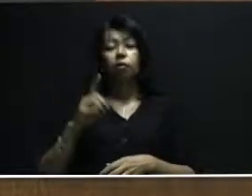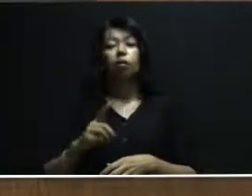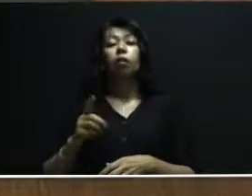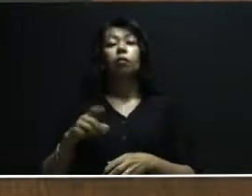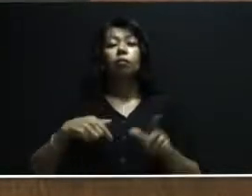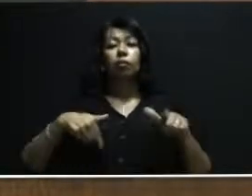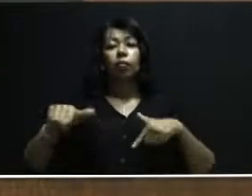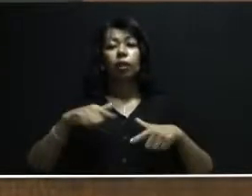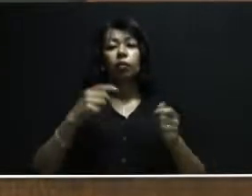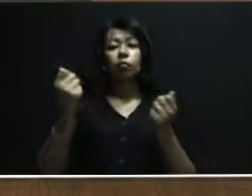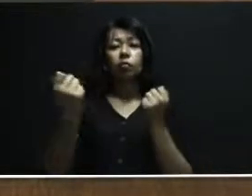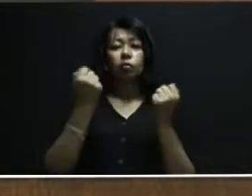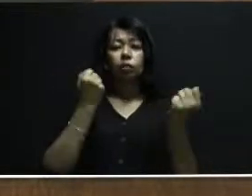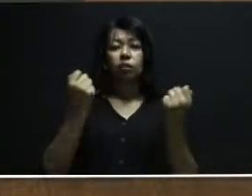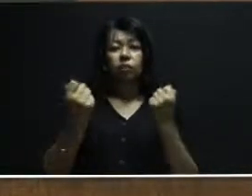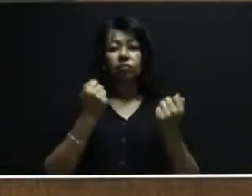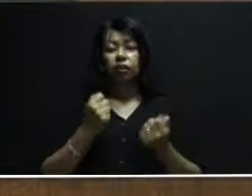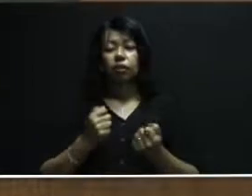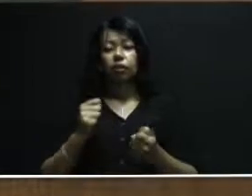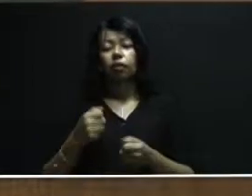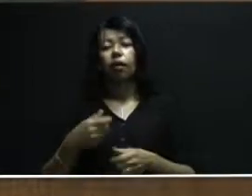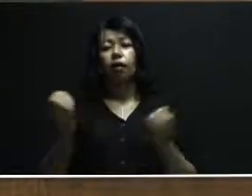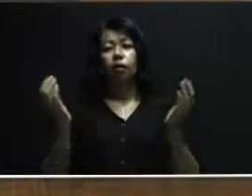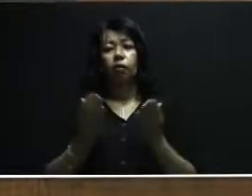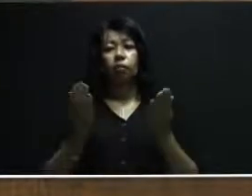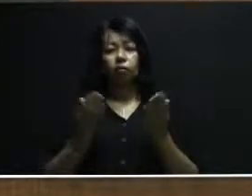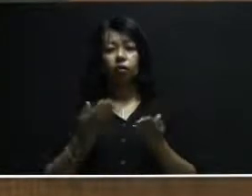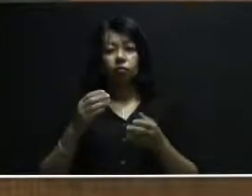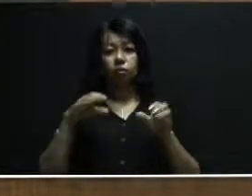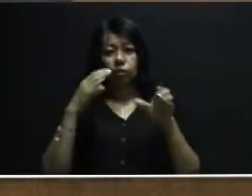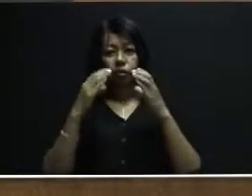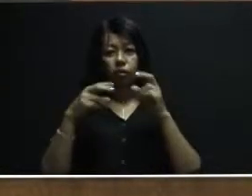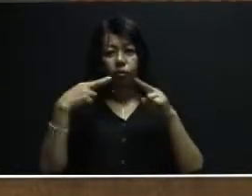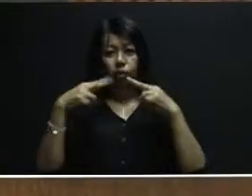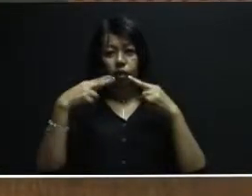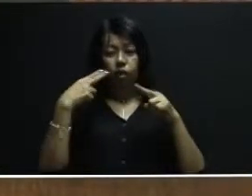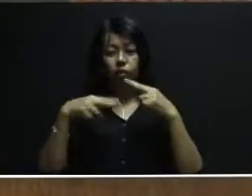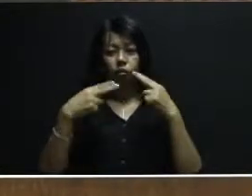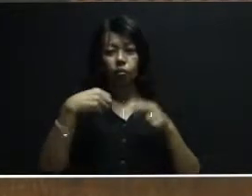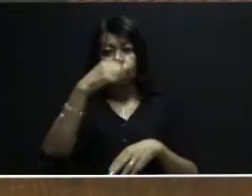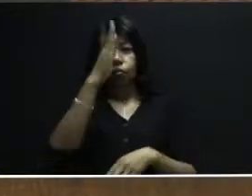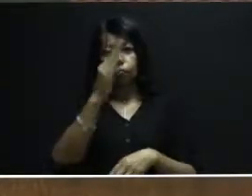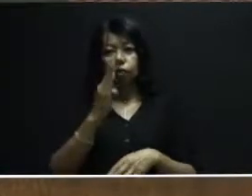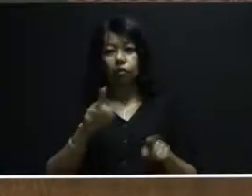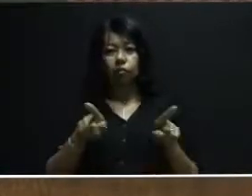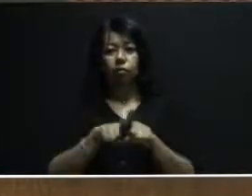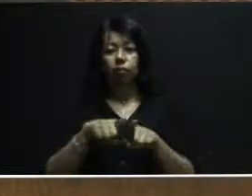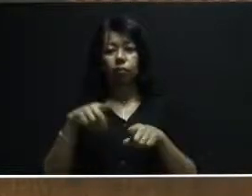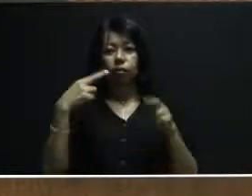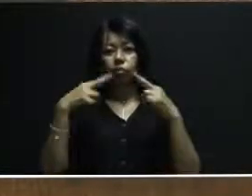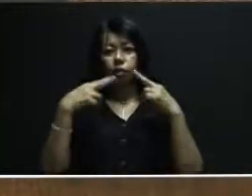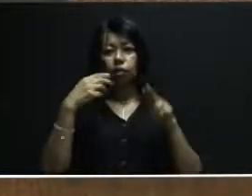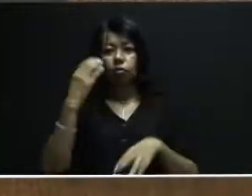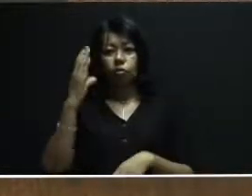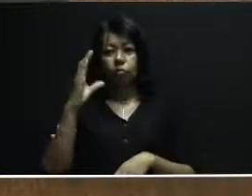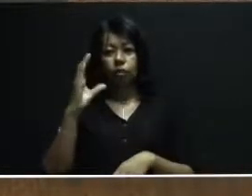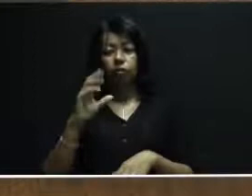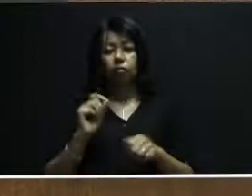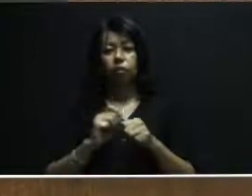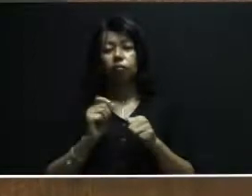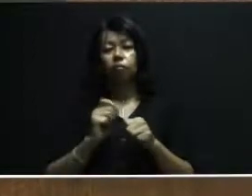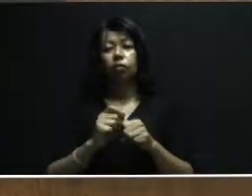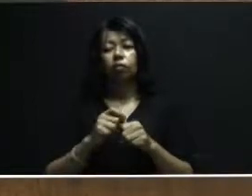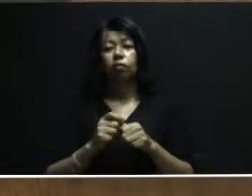de Educação Física. Acompanharemos agora a execução do Hino Nacional Brasileiro e do Hino de Cubatão, que serão executados pela